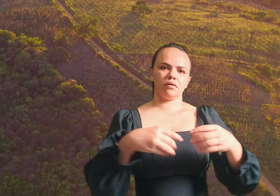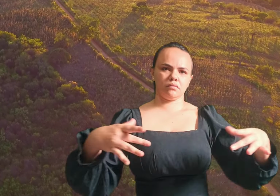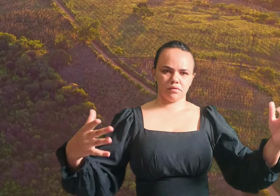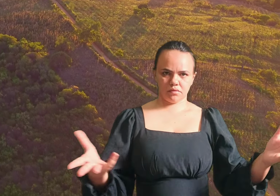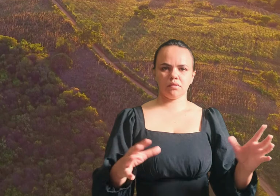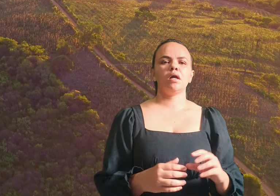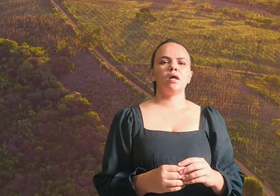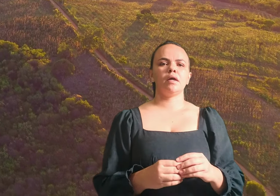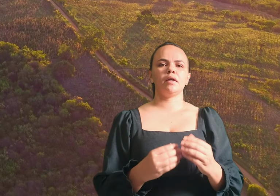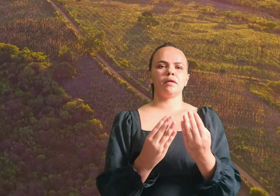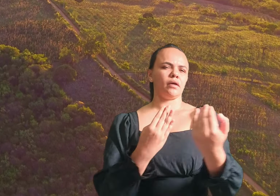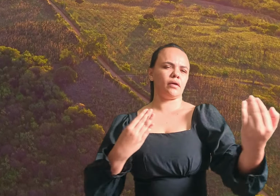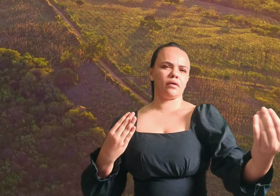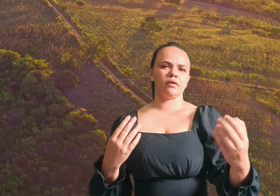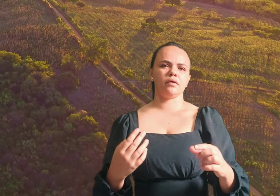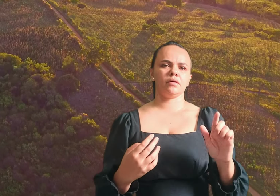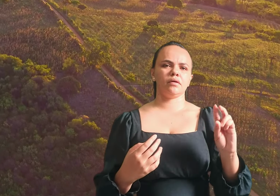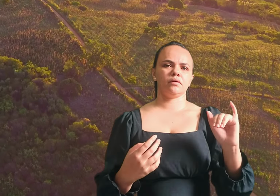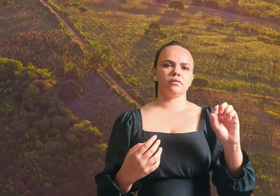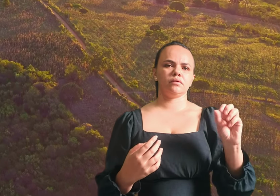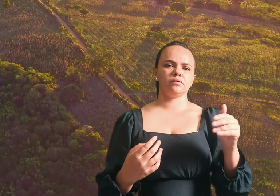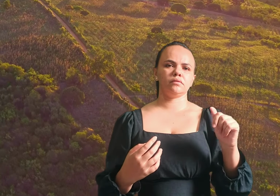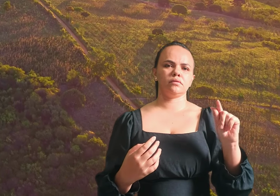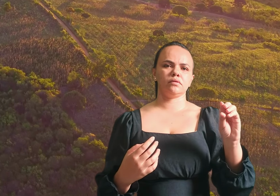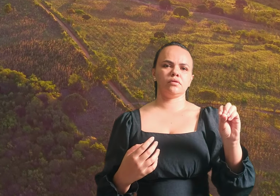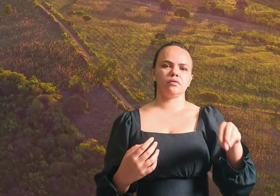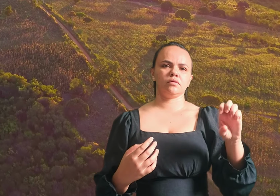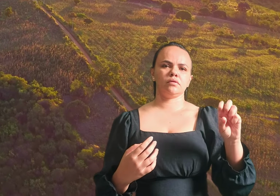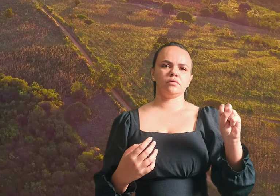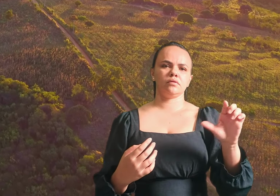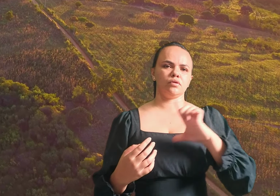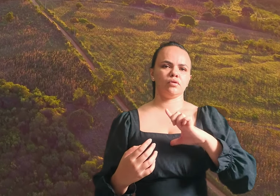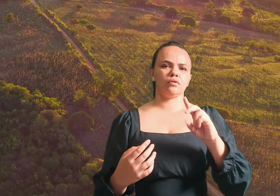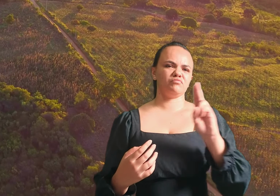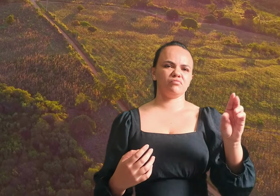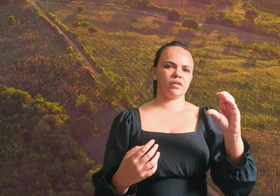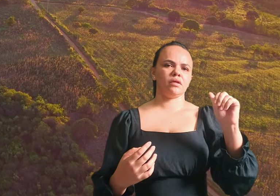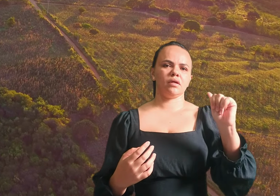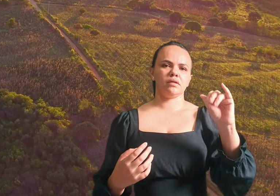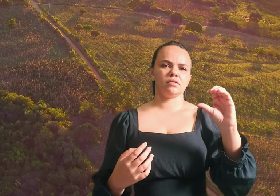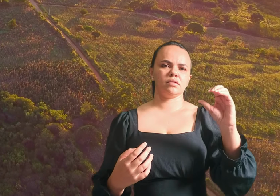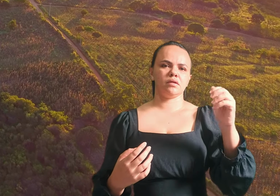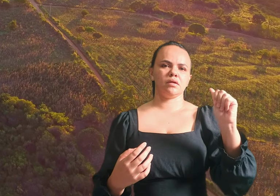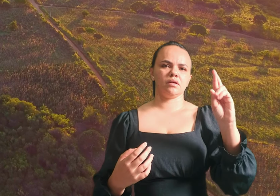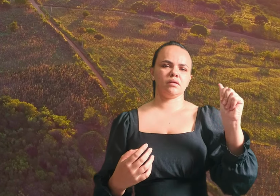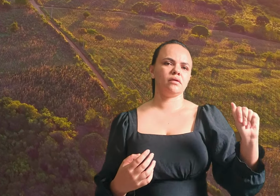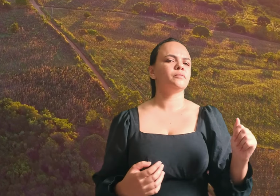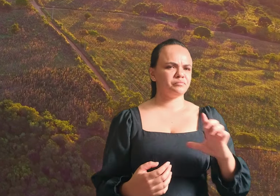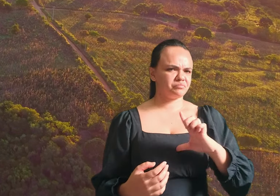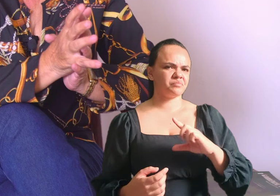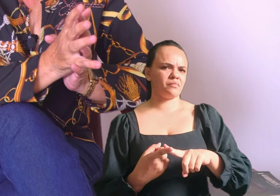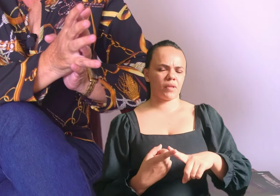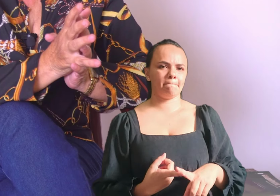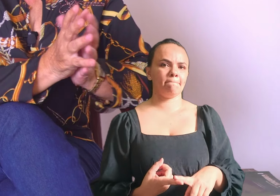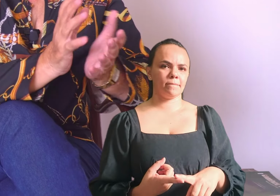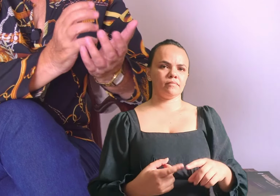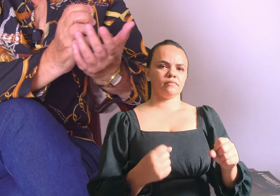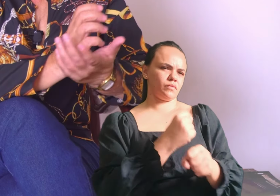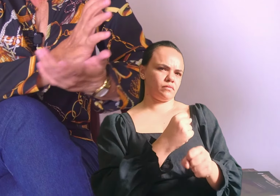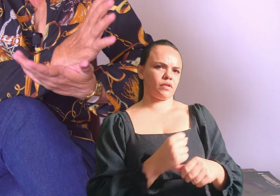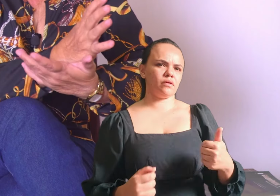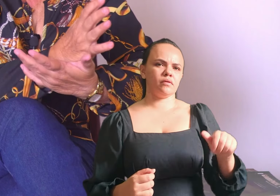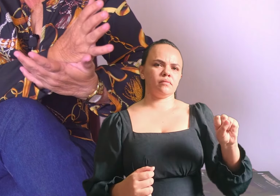eh esse esse essas informações já estão nos documentos de 1817 a gente já consegue enxergar essas informações então